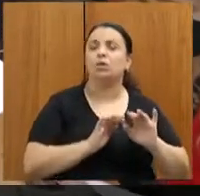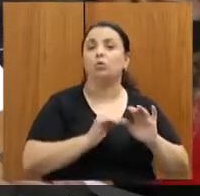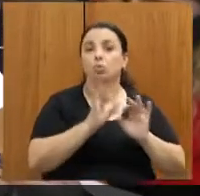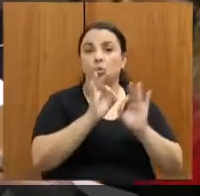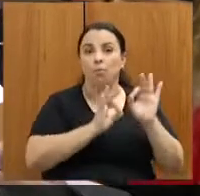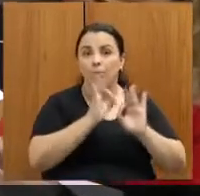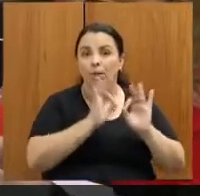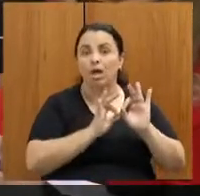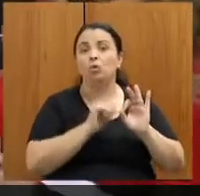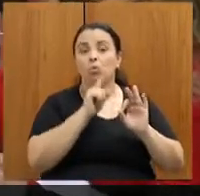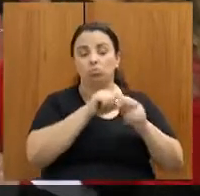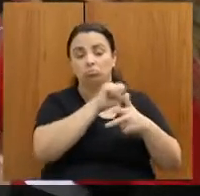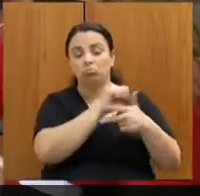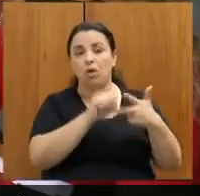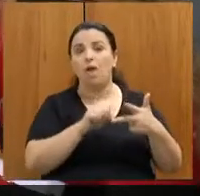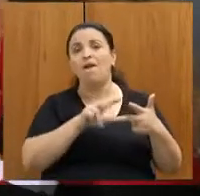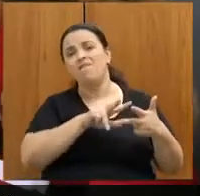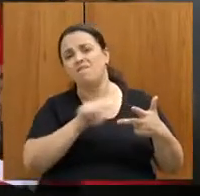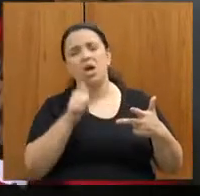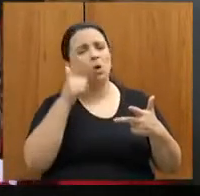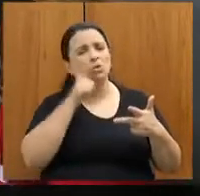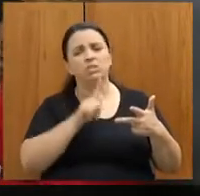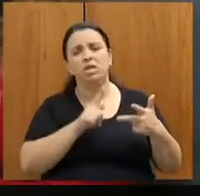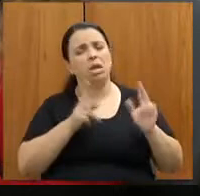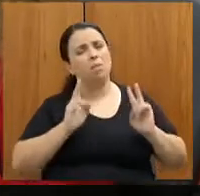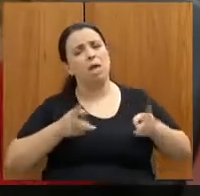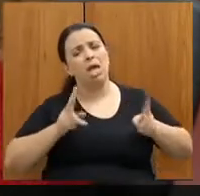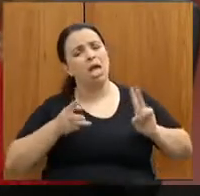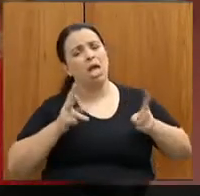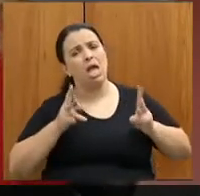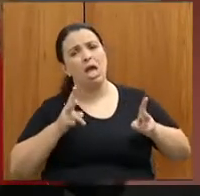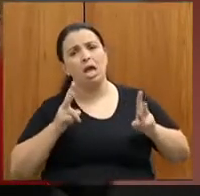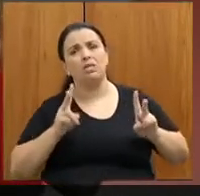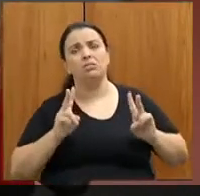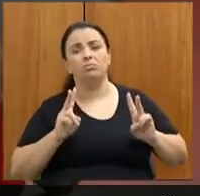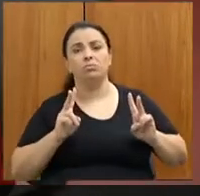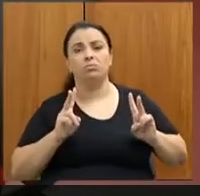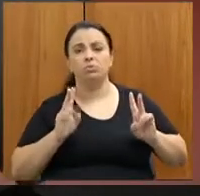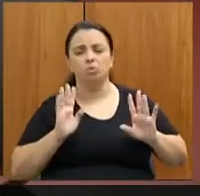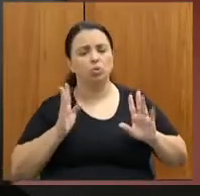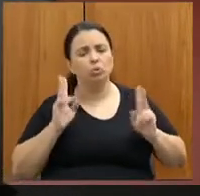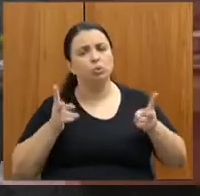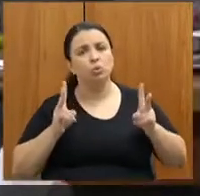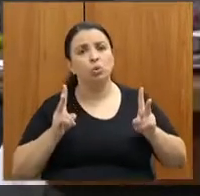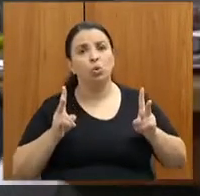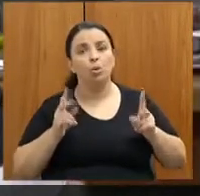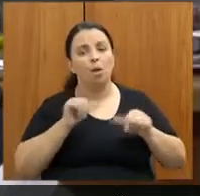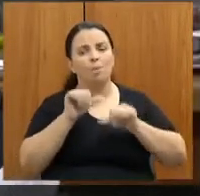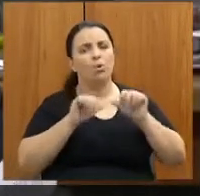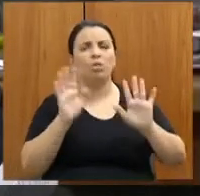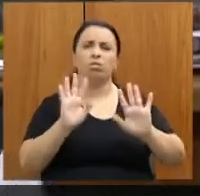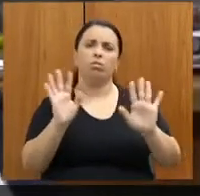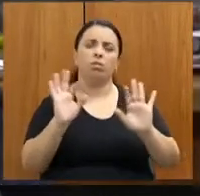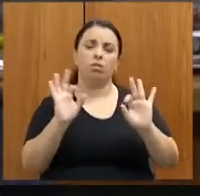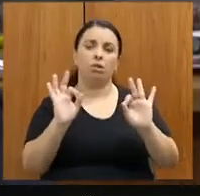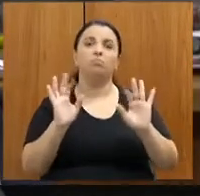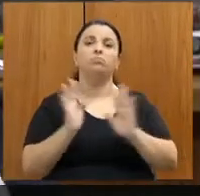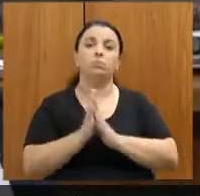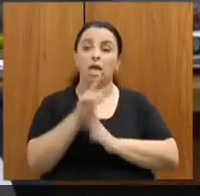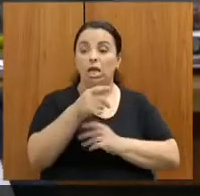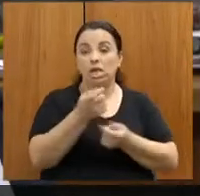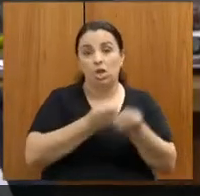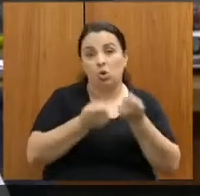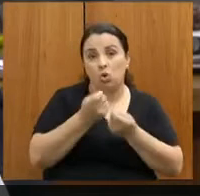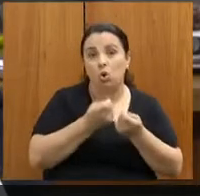poderes irão consignar os seus revoluções Como tem sido feito desde sempre então não haveria alteração sob a ótica Econômica